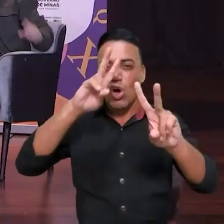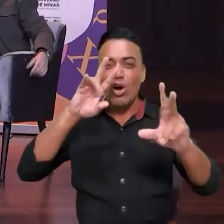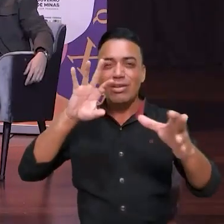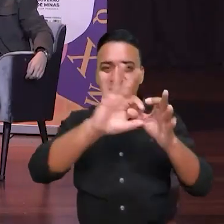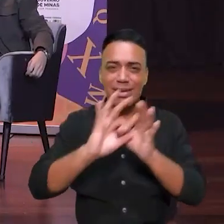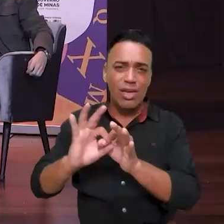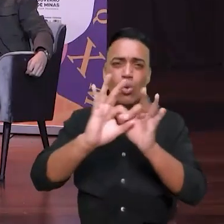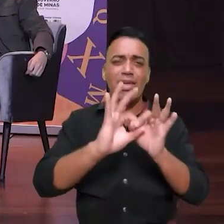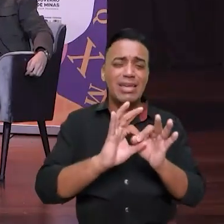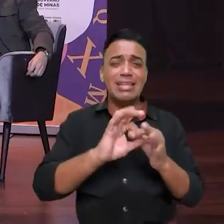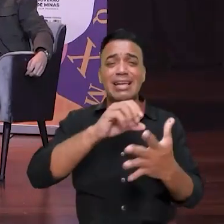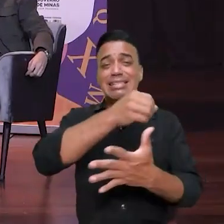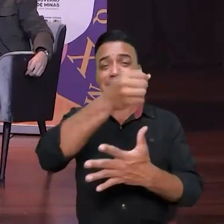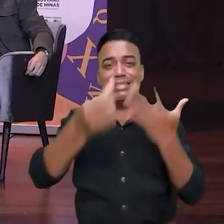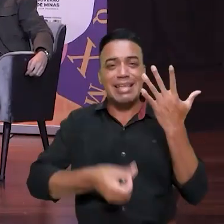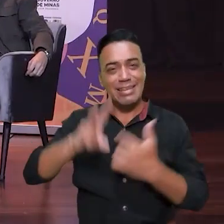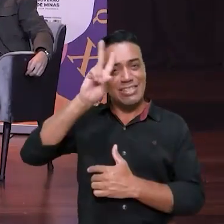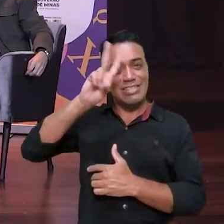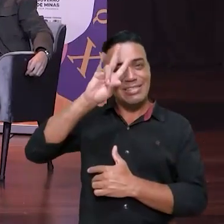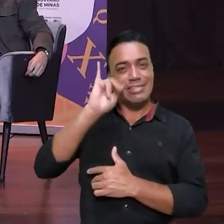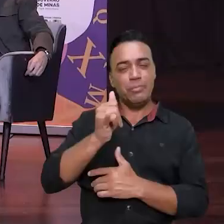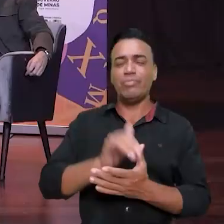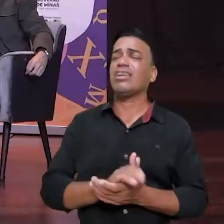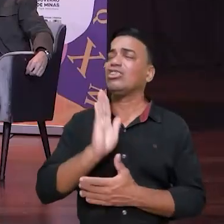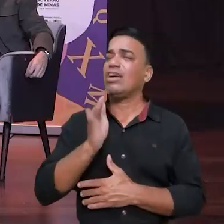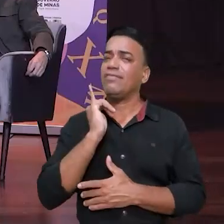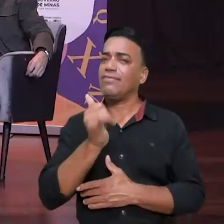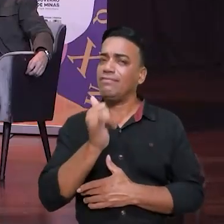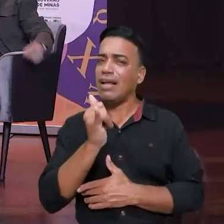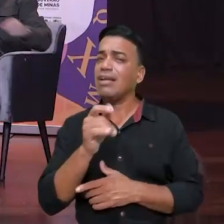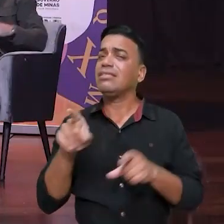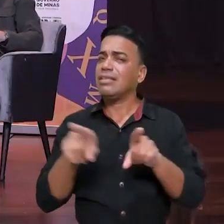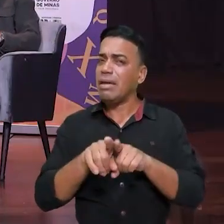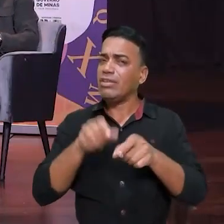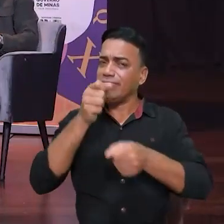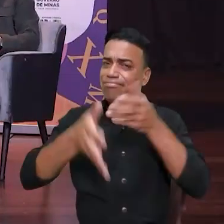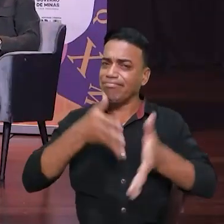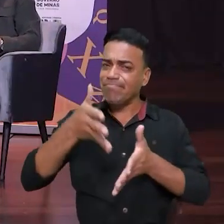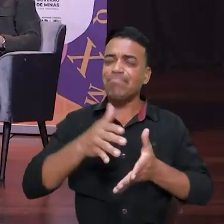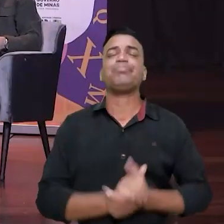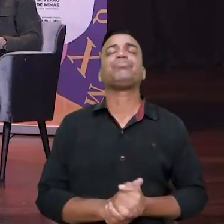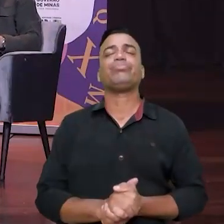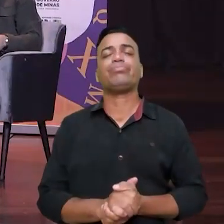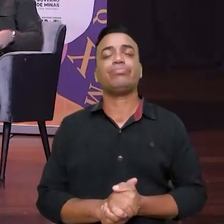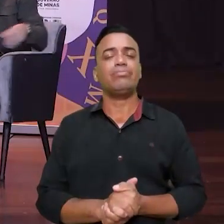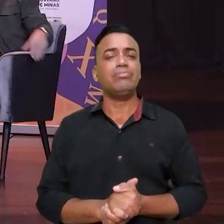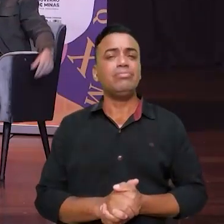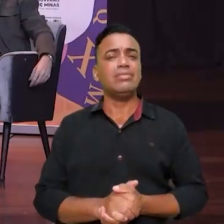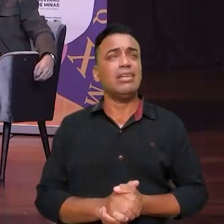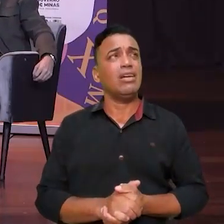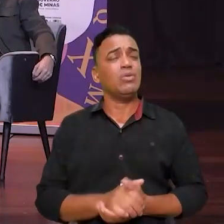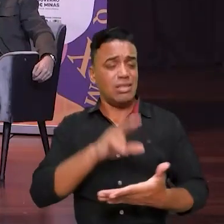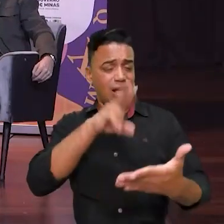reunidas nesses 6 contos. Eu já tinha mencionado, você disse também aqui, a impressão de quando a